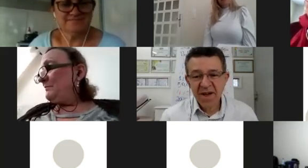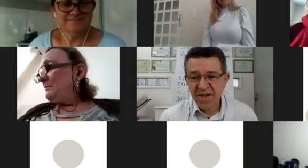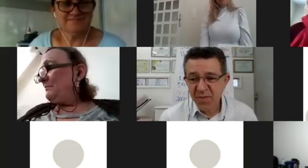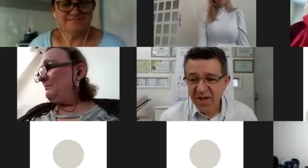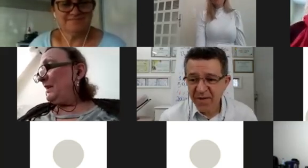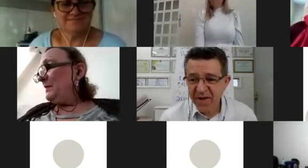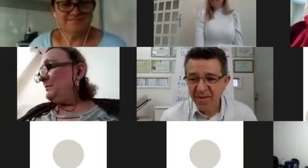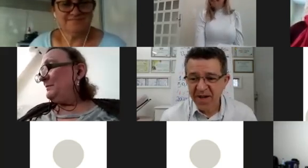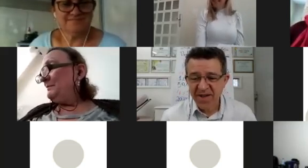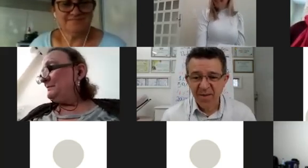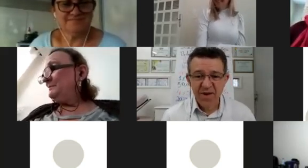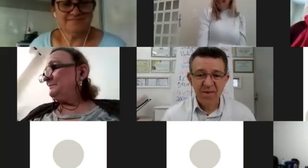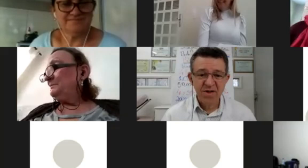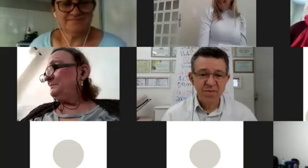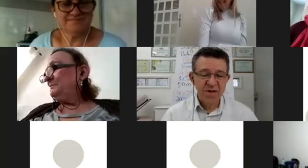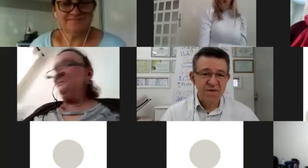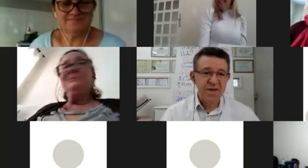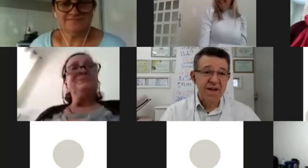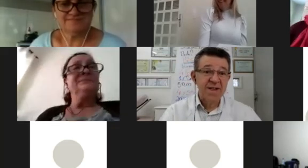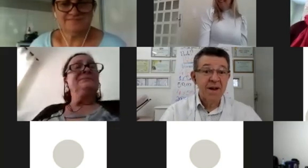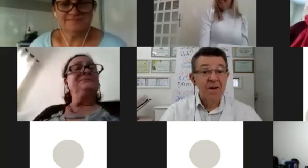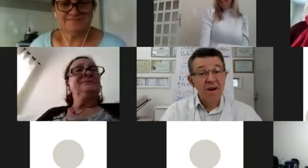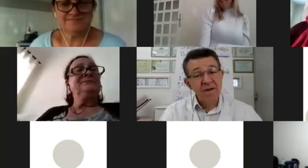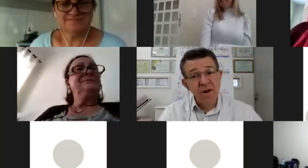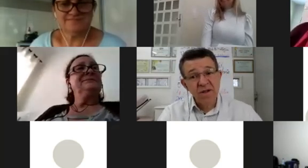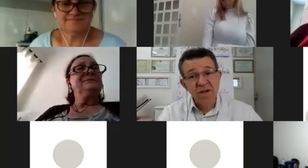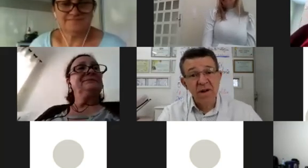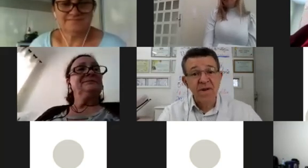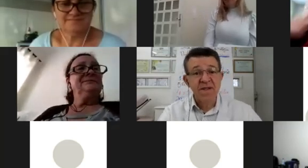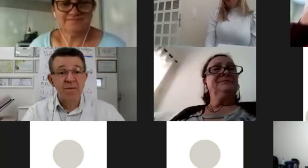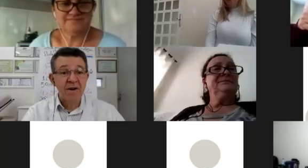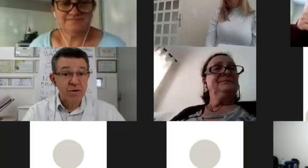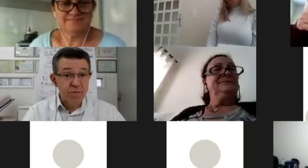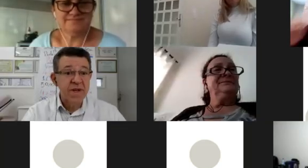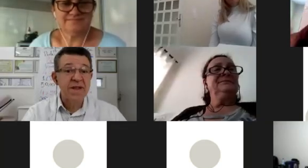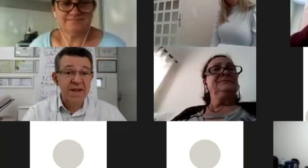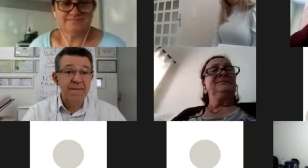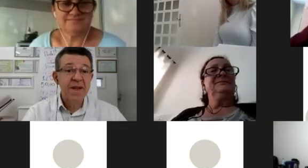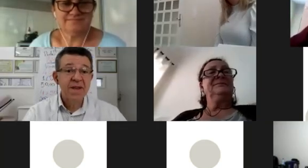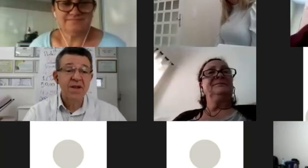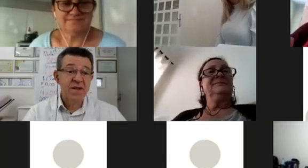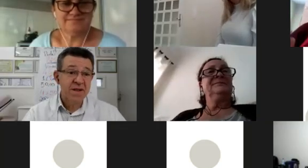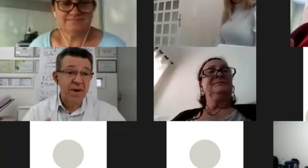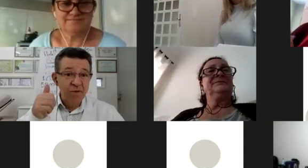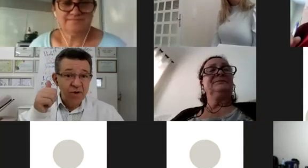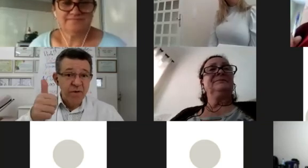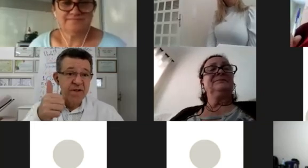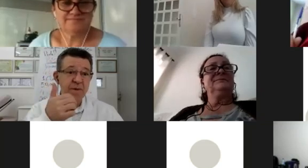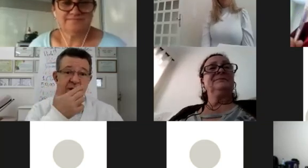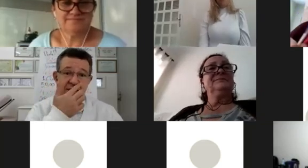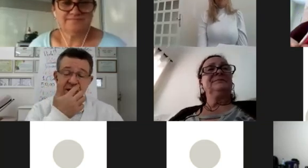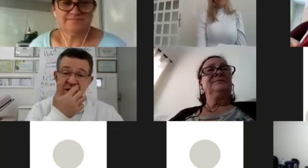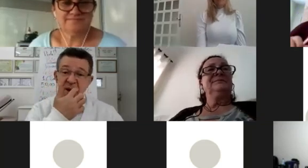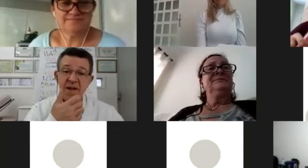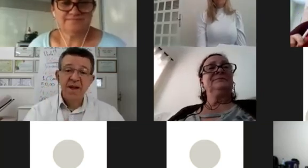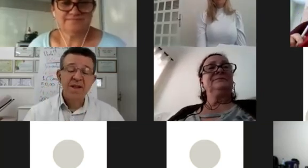eu... poderia ficar mais tempo aqui, mas eu preciso finalizar. À noite a gente vai fazer uma aula surpresa, né? Quem já tá sabendo, hoje eu vou fazer